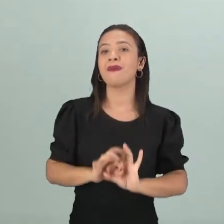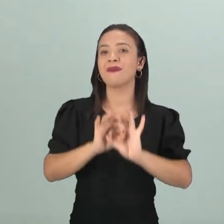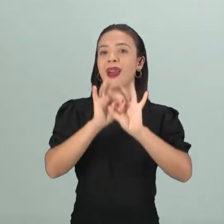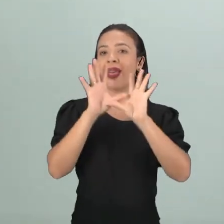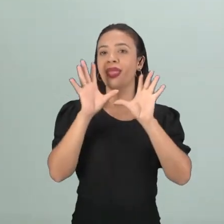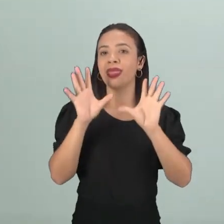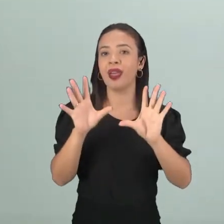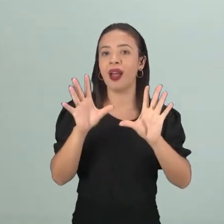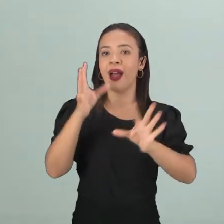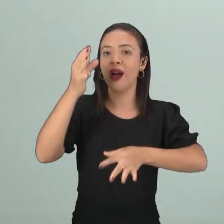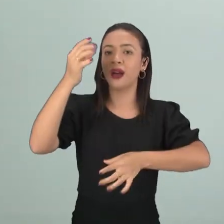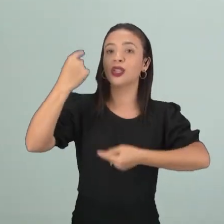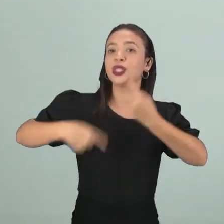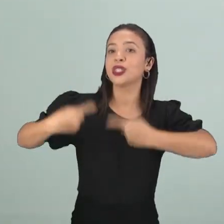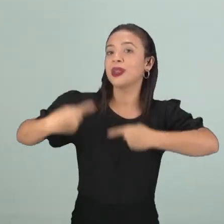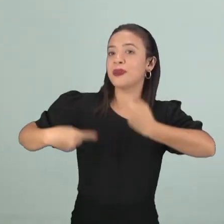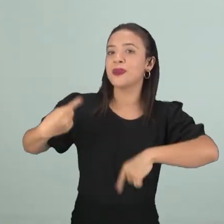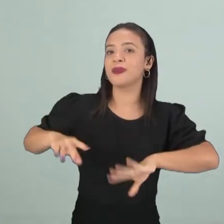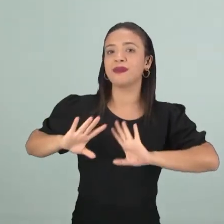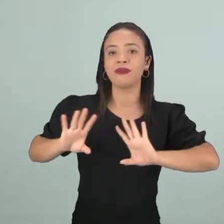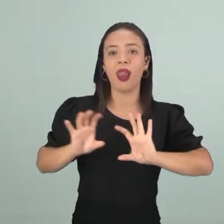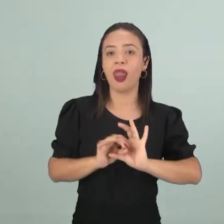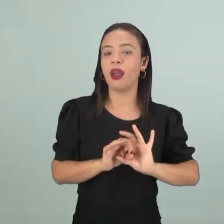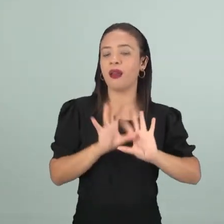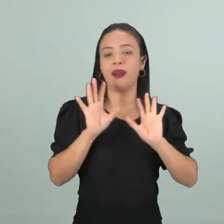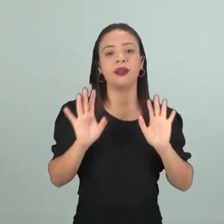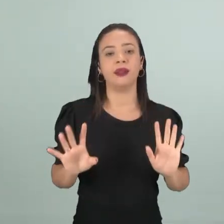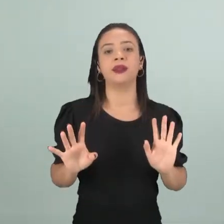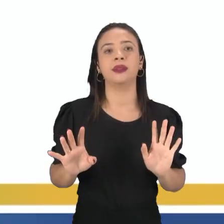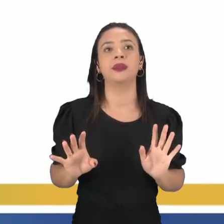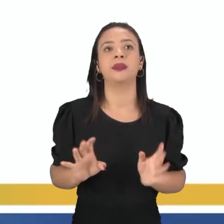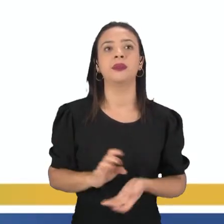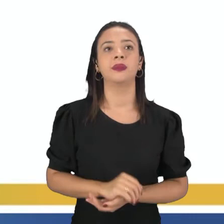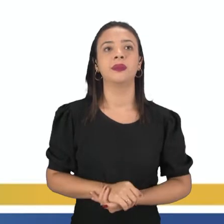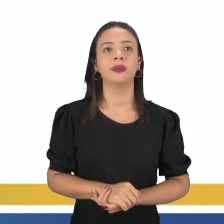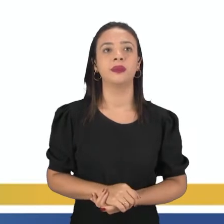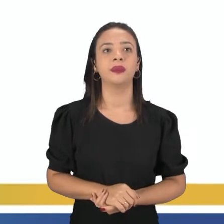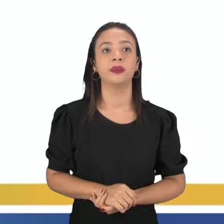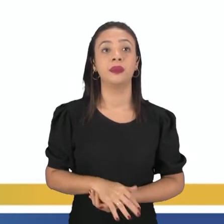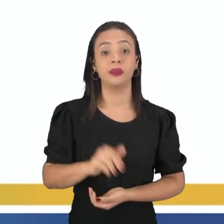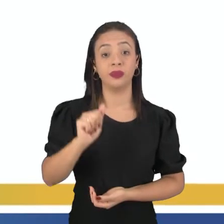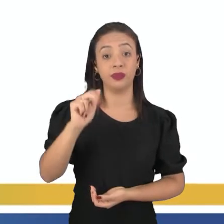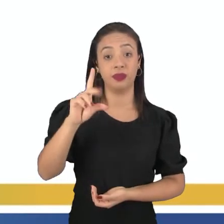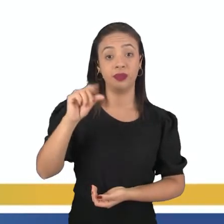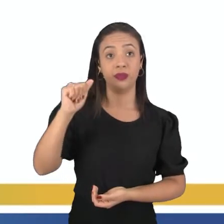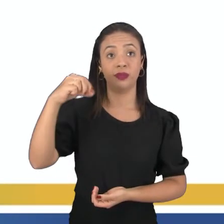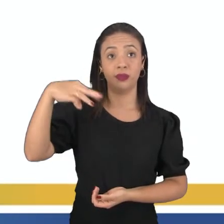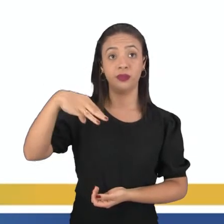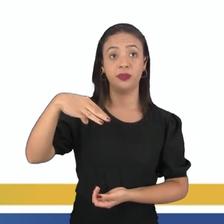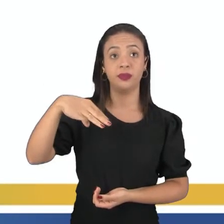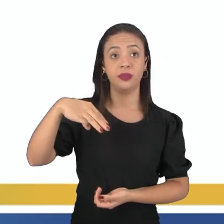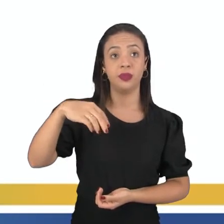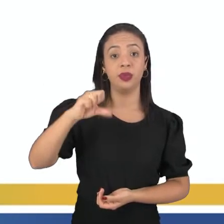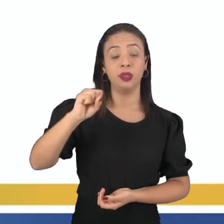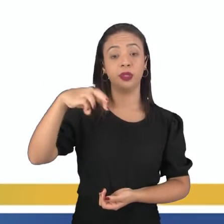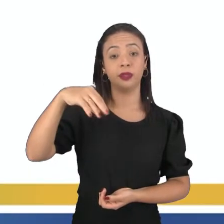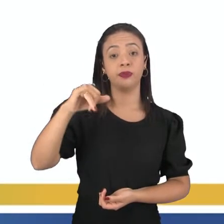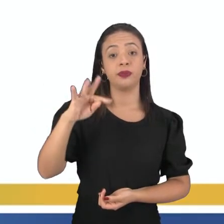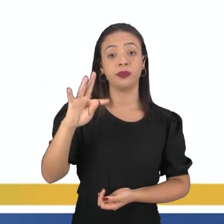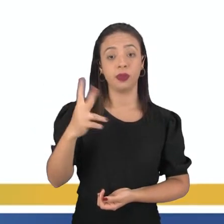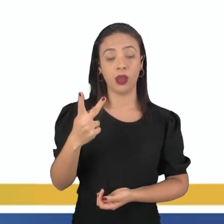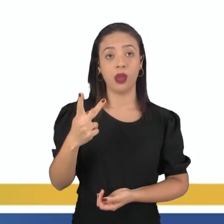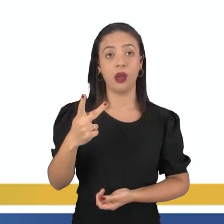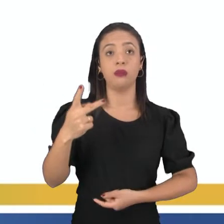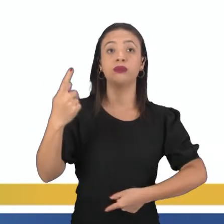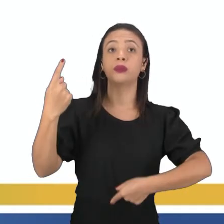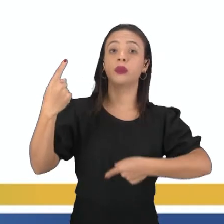liberdade de praticar política, certo? De exercer a política. Adam Smith foi um grande economista e filósofo